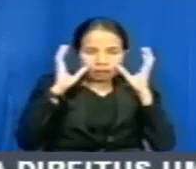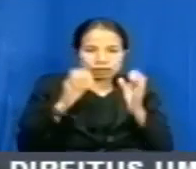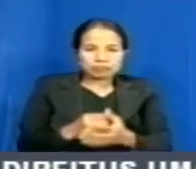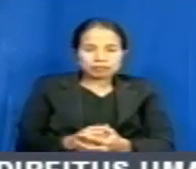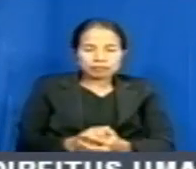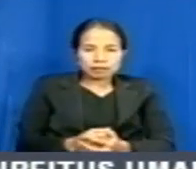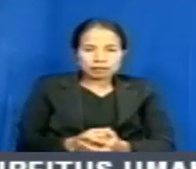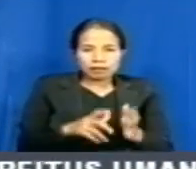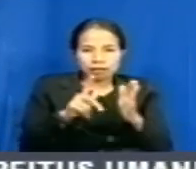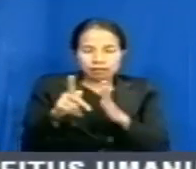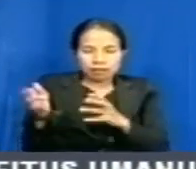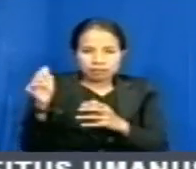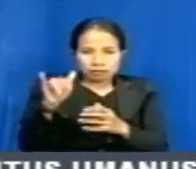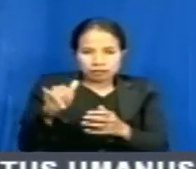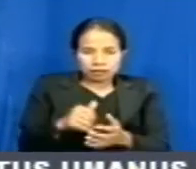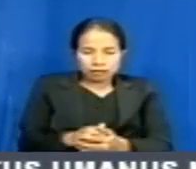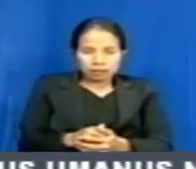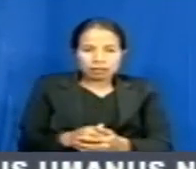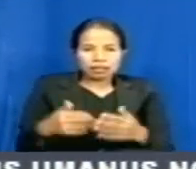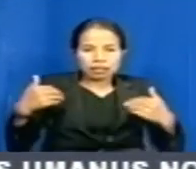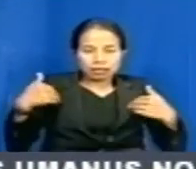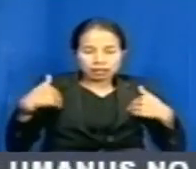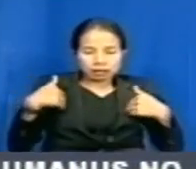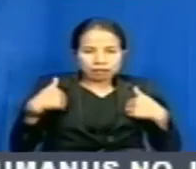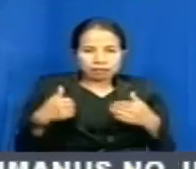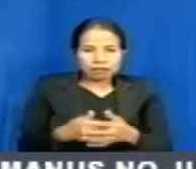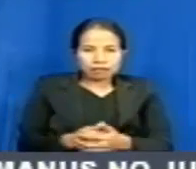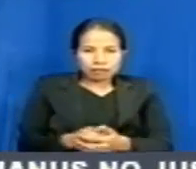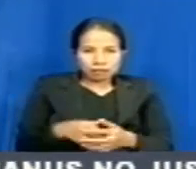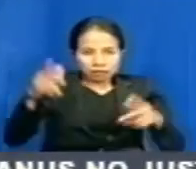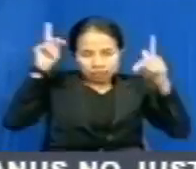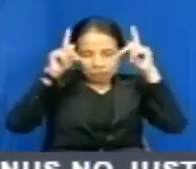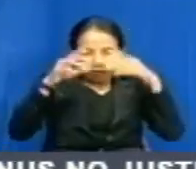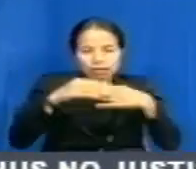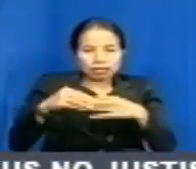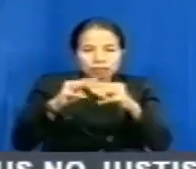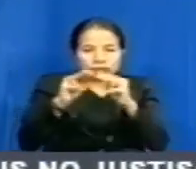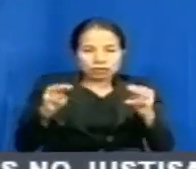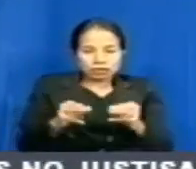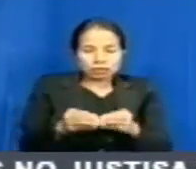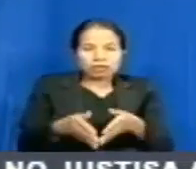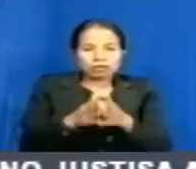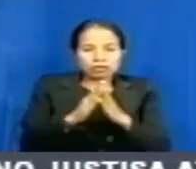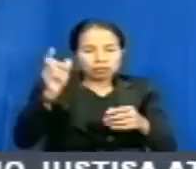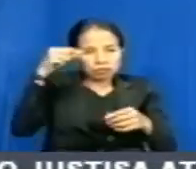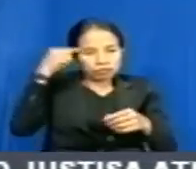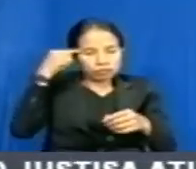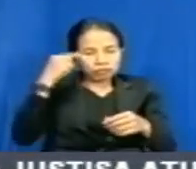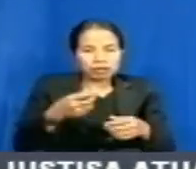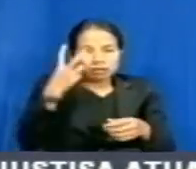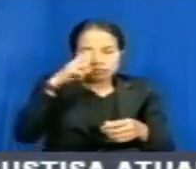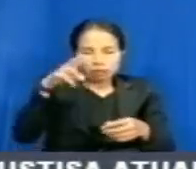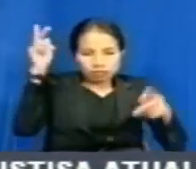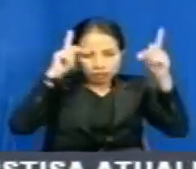Mas é, plano ser, né? E eu estou no. O que está a autoridade do município de Russo, o governo central, a tal consideração para o